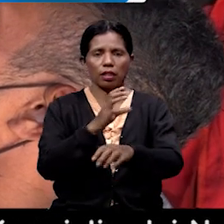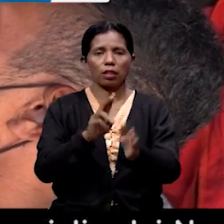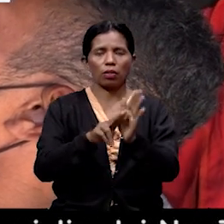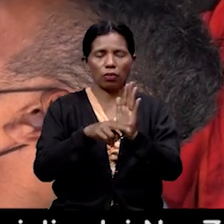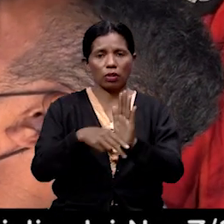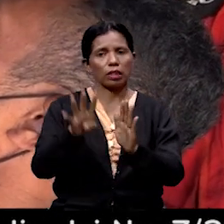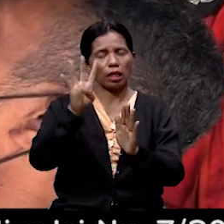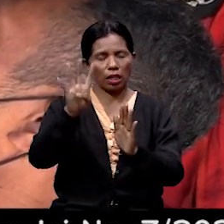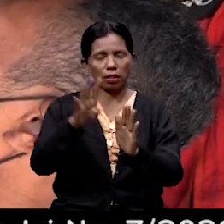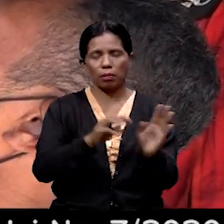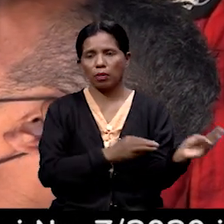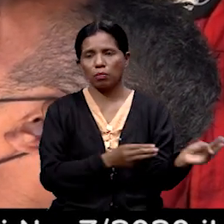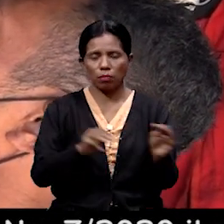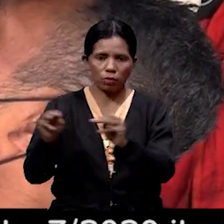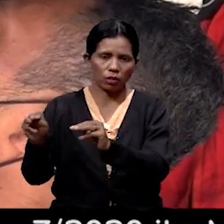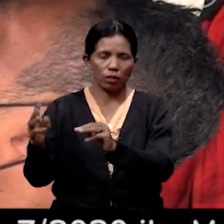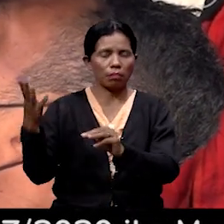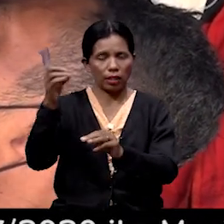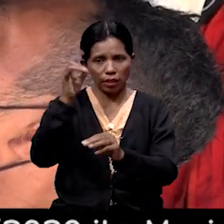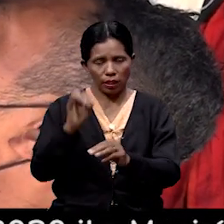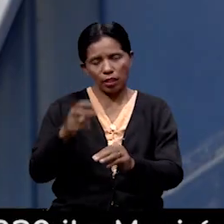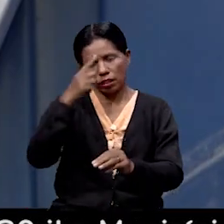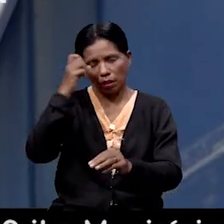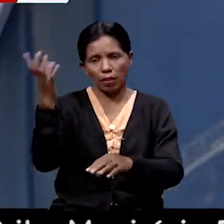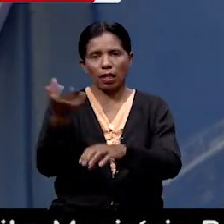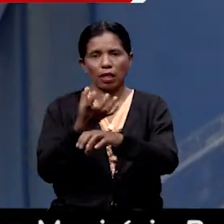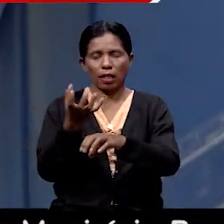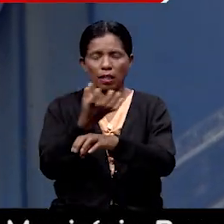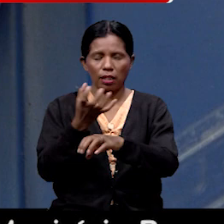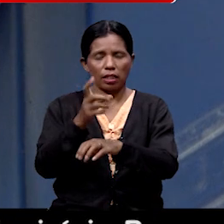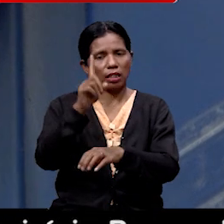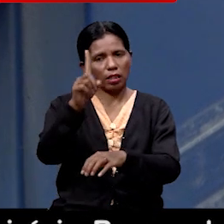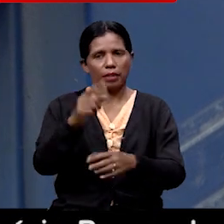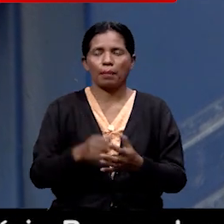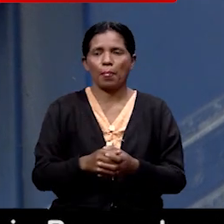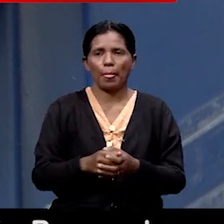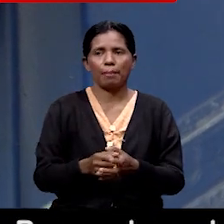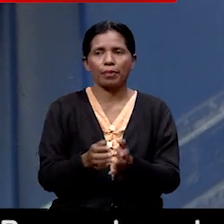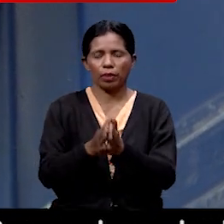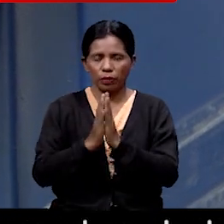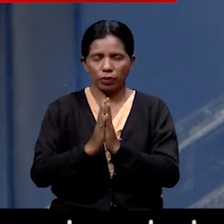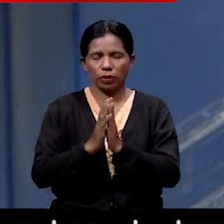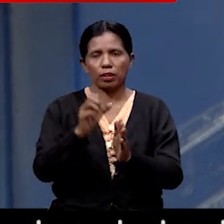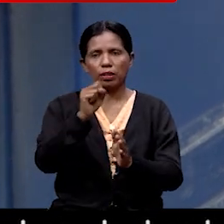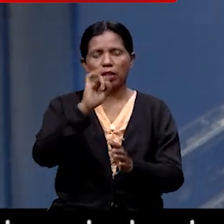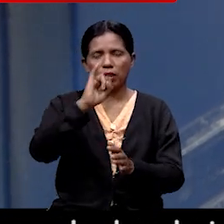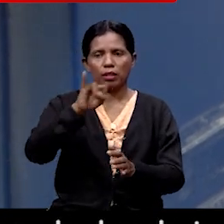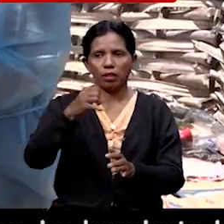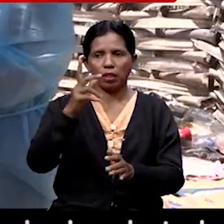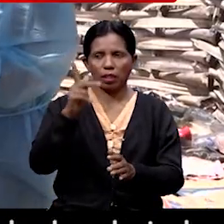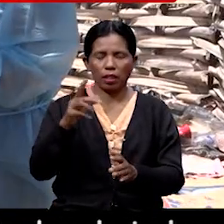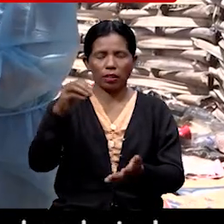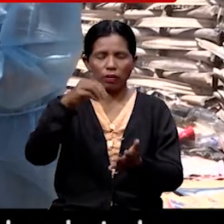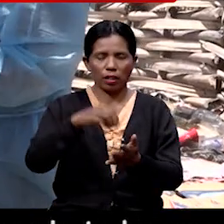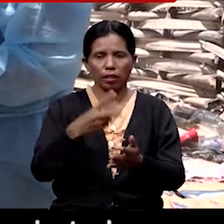hatresin mak fein transporta mai dili, tamba ambulância ida deit. Além de ne, pessoal saúde sira husu centro integrado gestão crise, atu kria